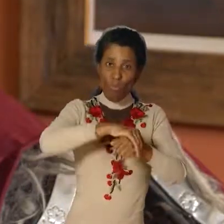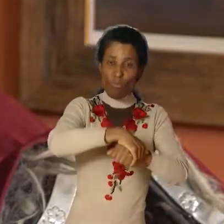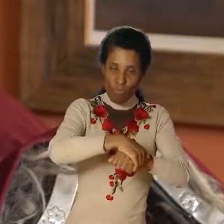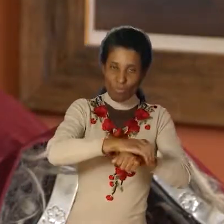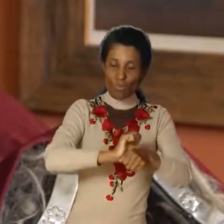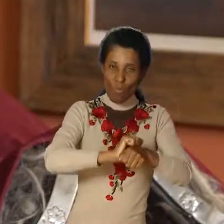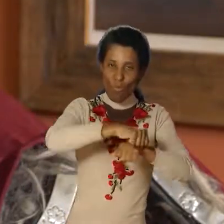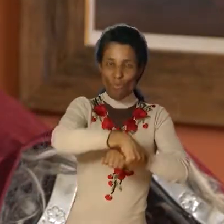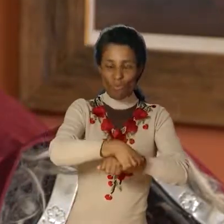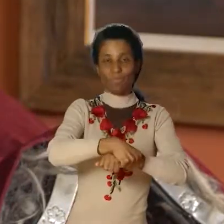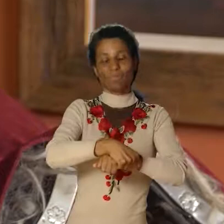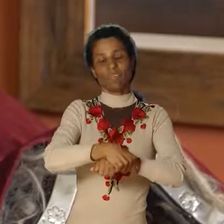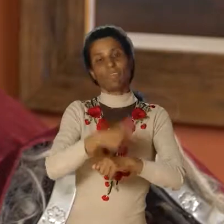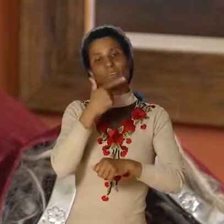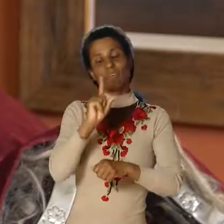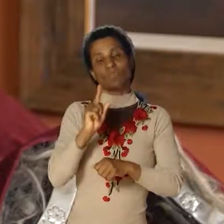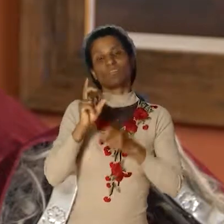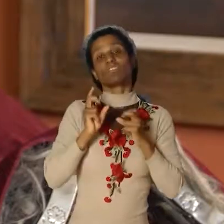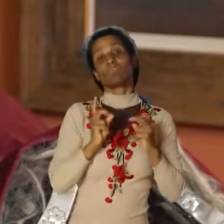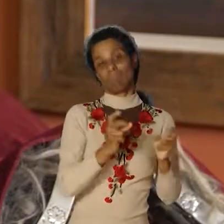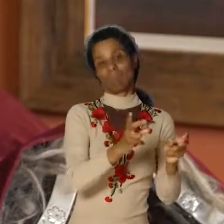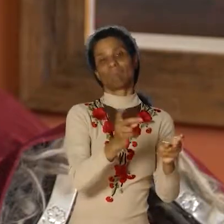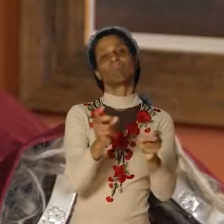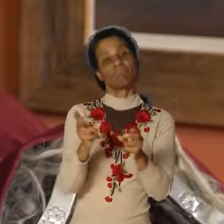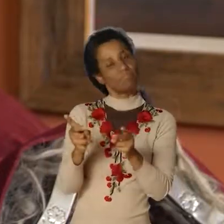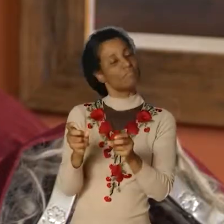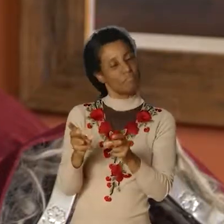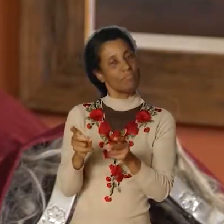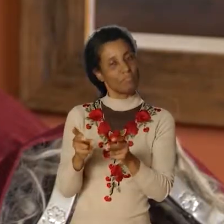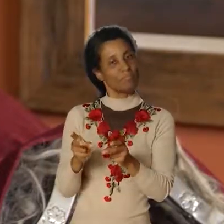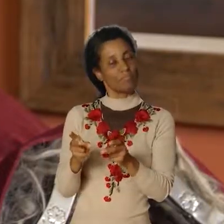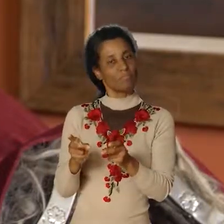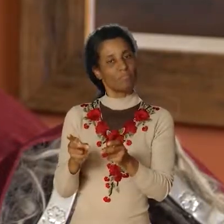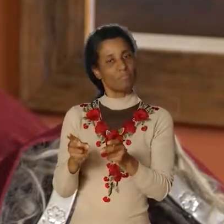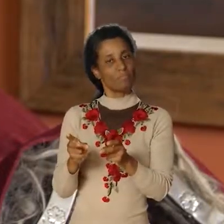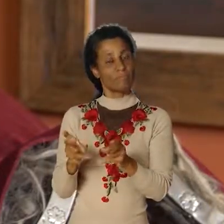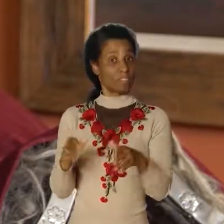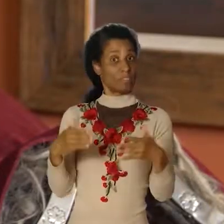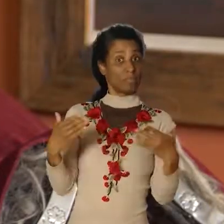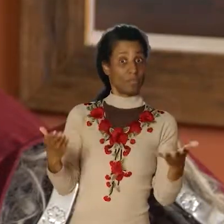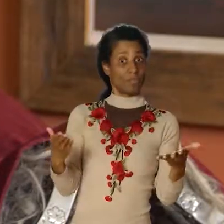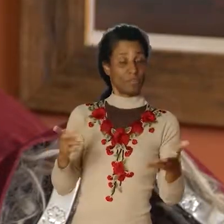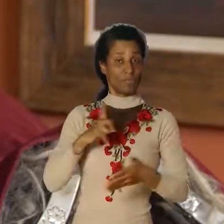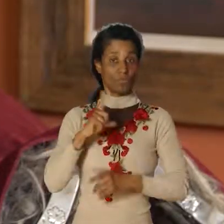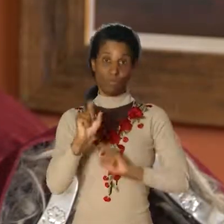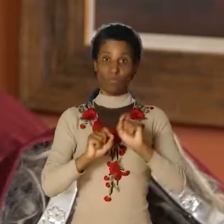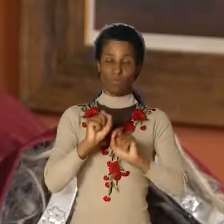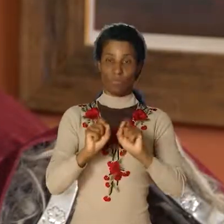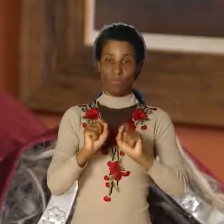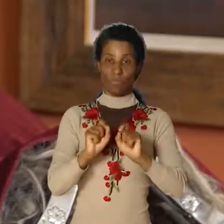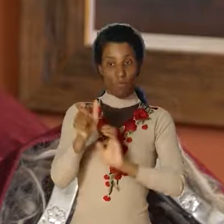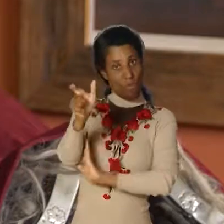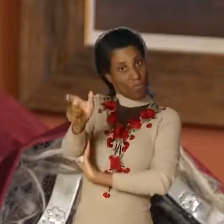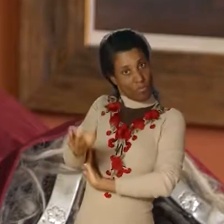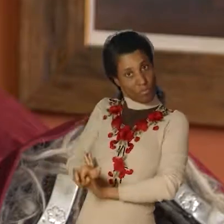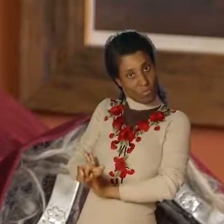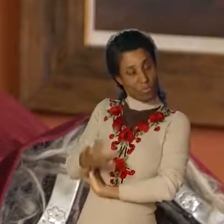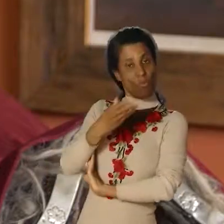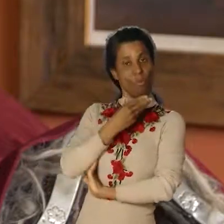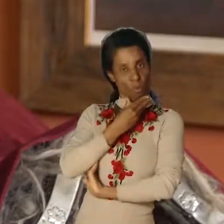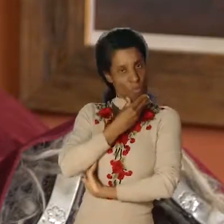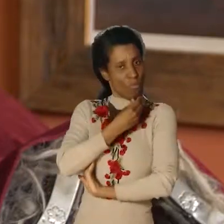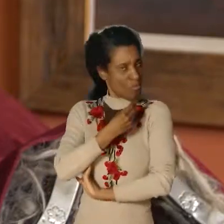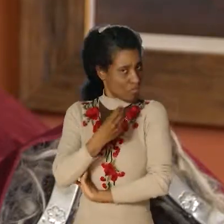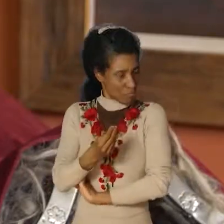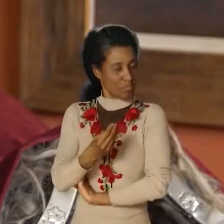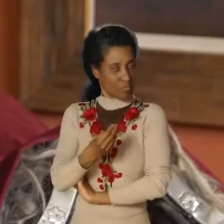com isso tiravam o couro e o sebo, e isso era revertido em valores, em dinheiro, né? Então o que, que a gente tem?